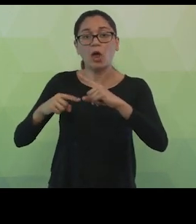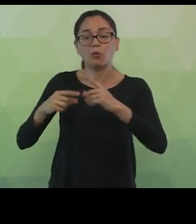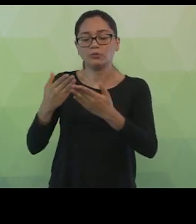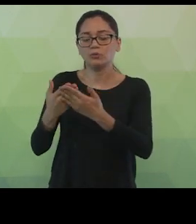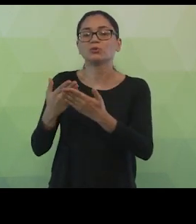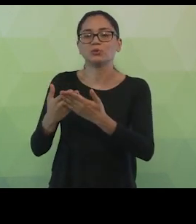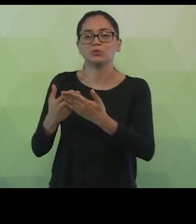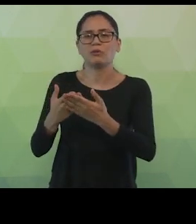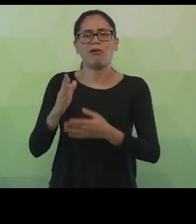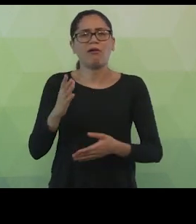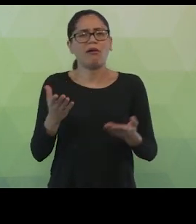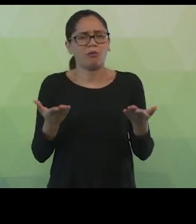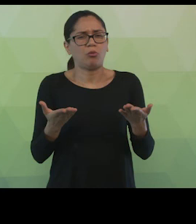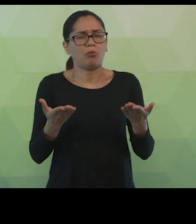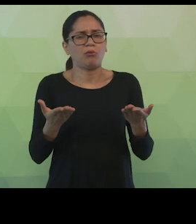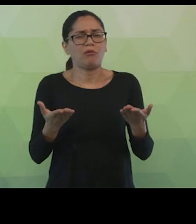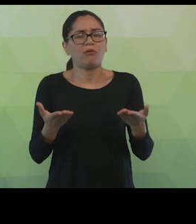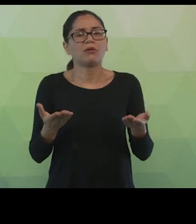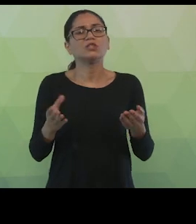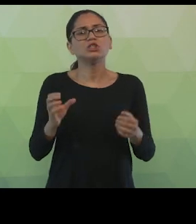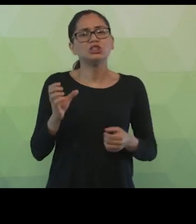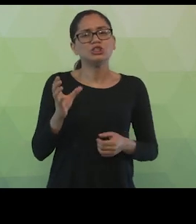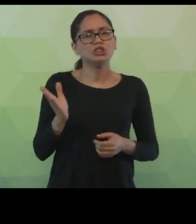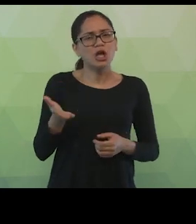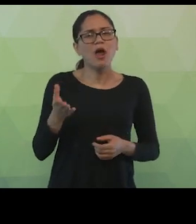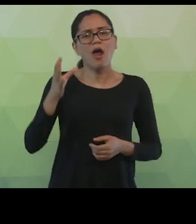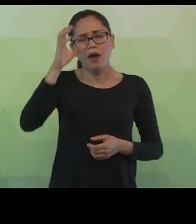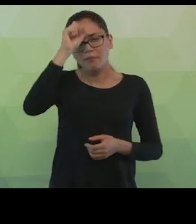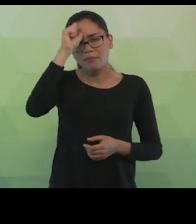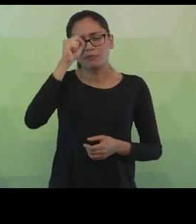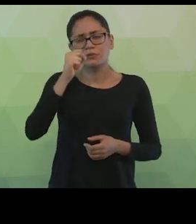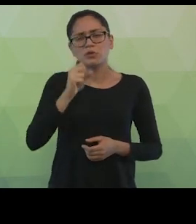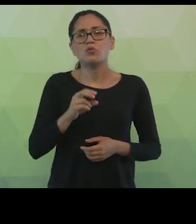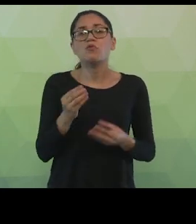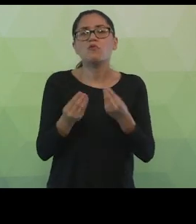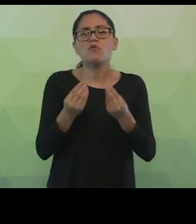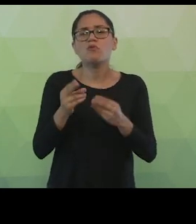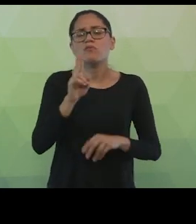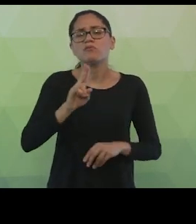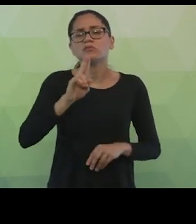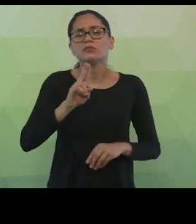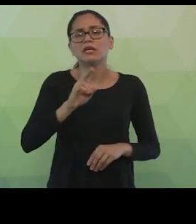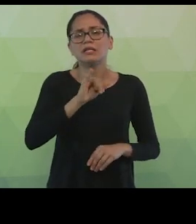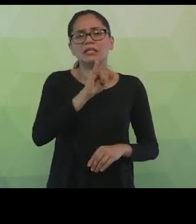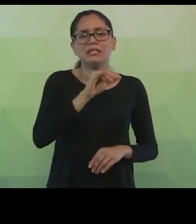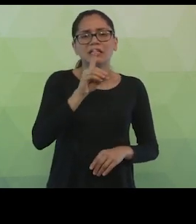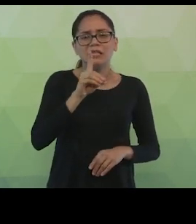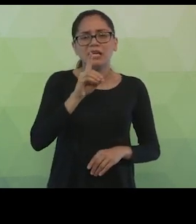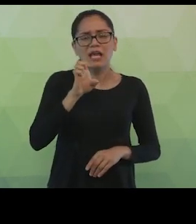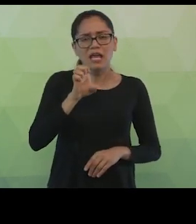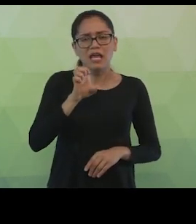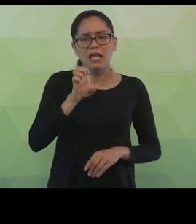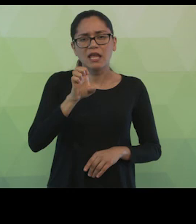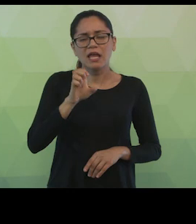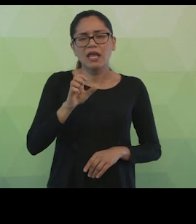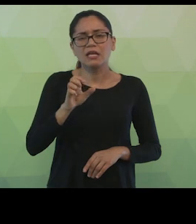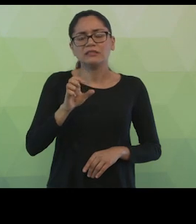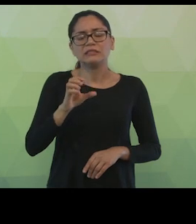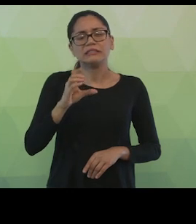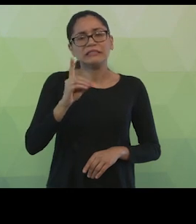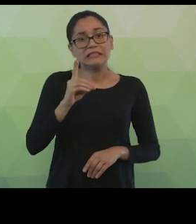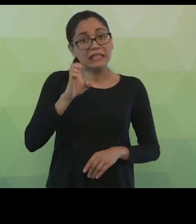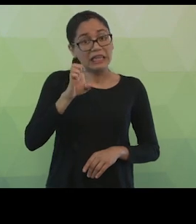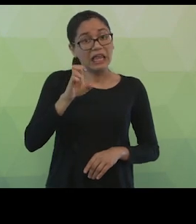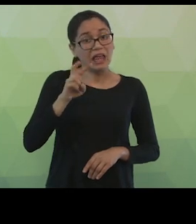aprendemos como utilizar um pouco a IDE DevC++, incluir bibliotecas para serem utilizadas em